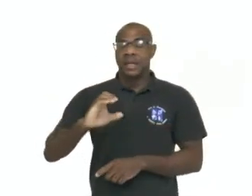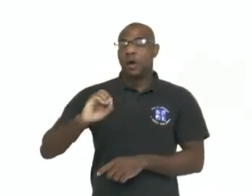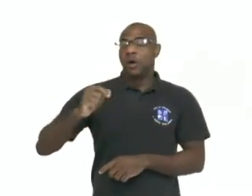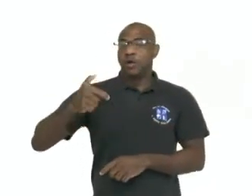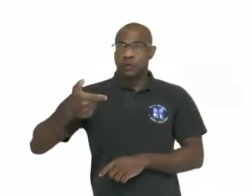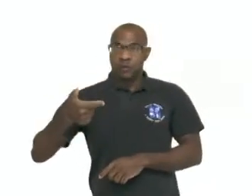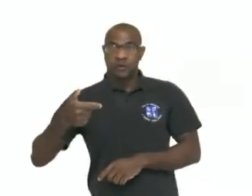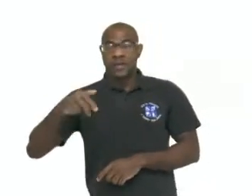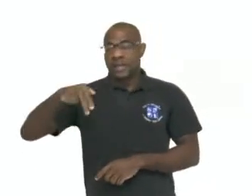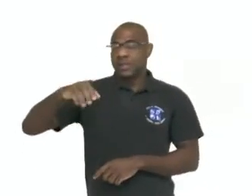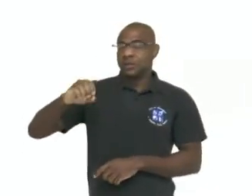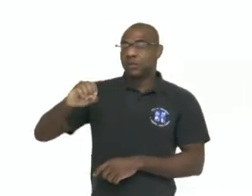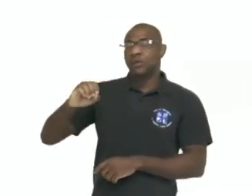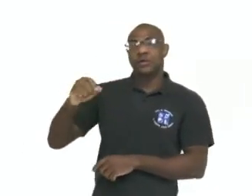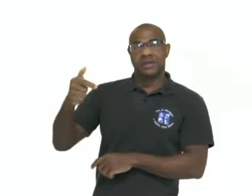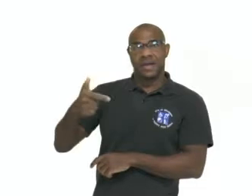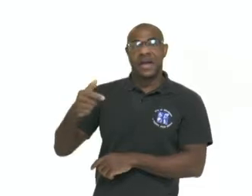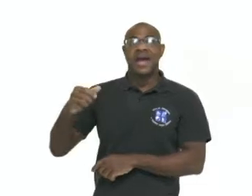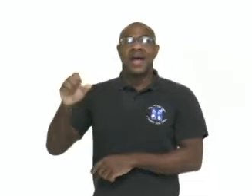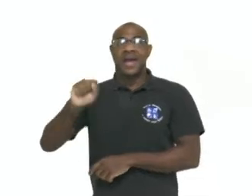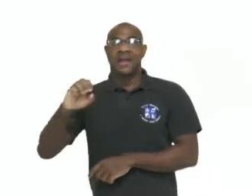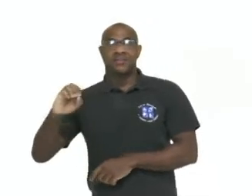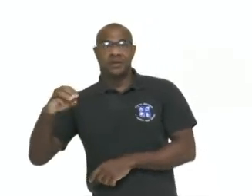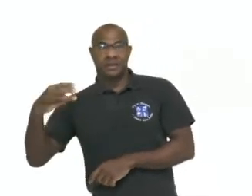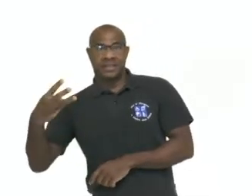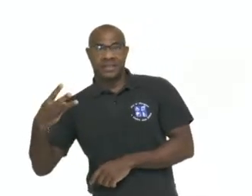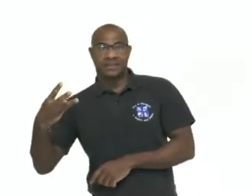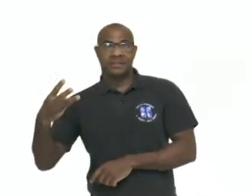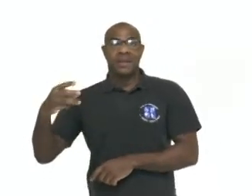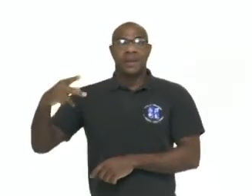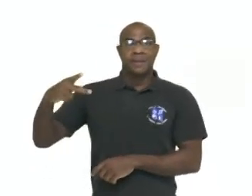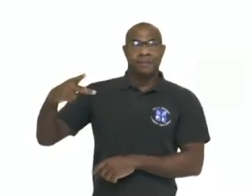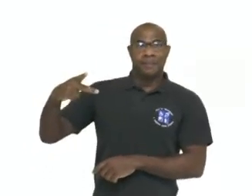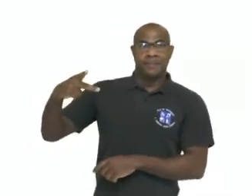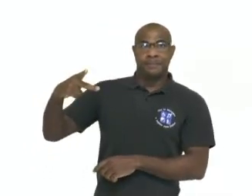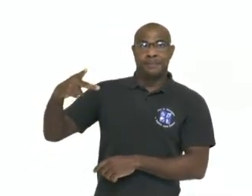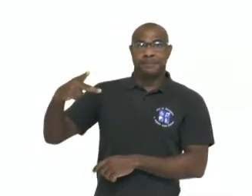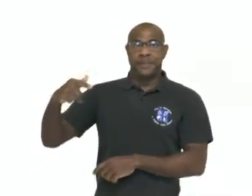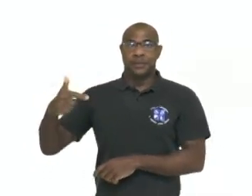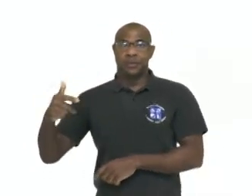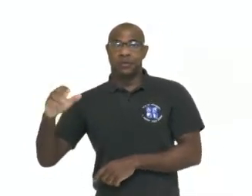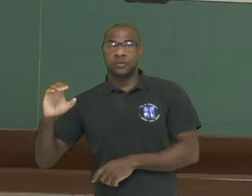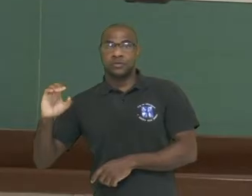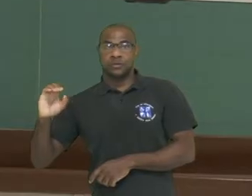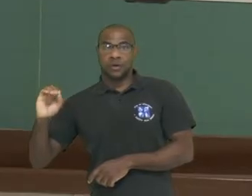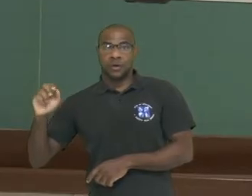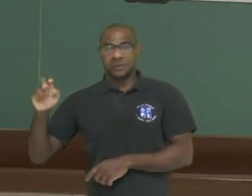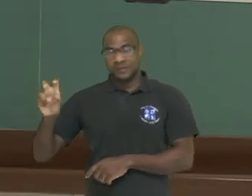o N2O, o SO3, o SO2 e o P2O5, entre outros.